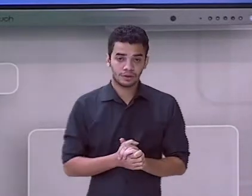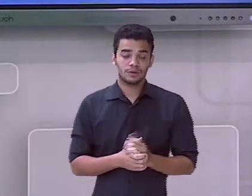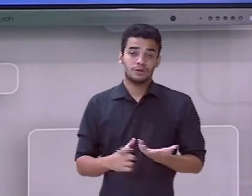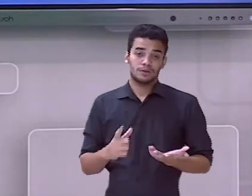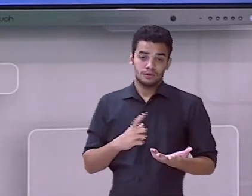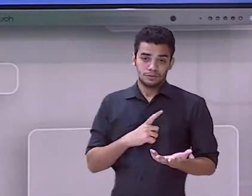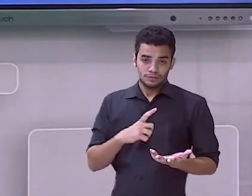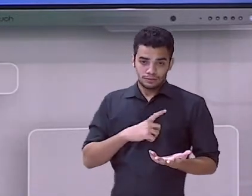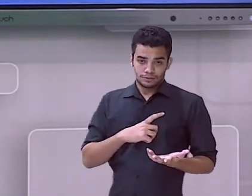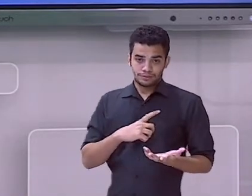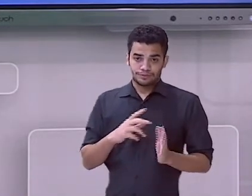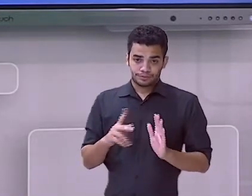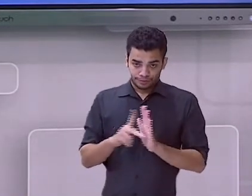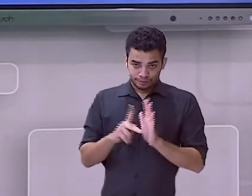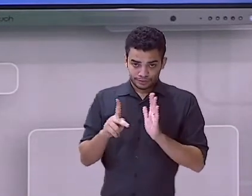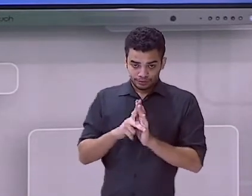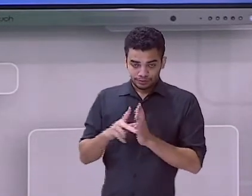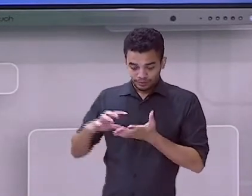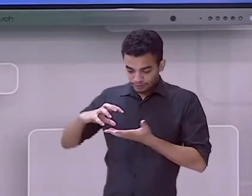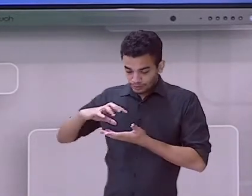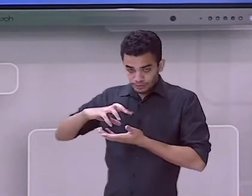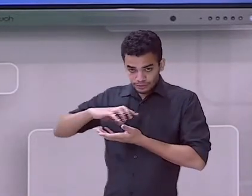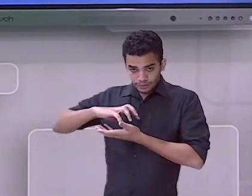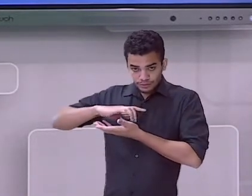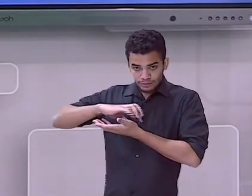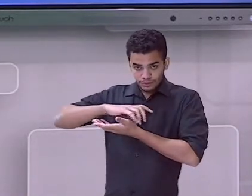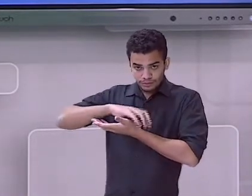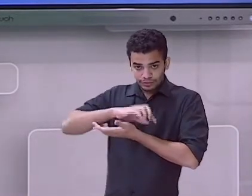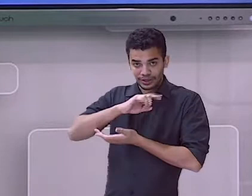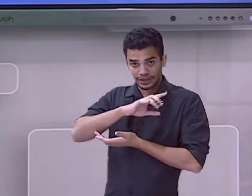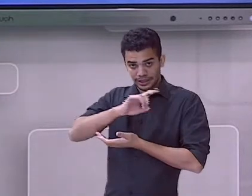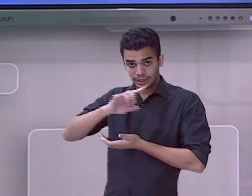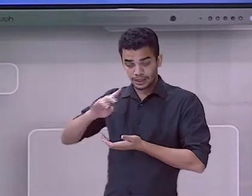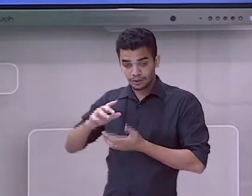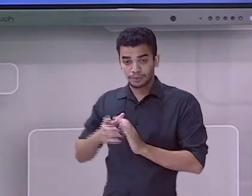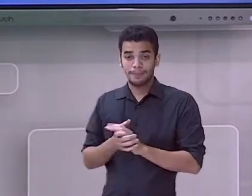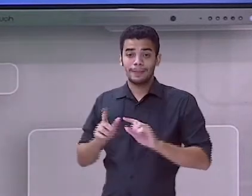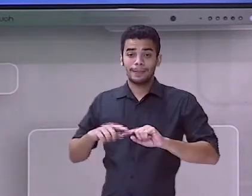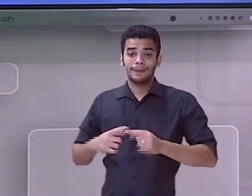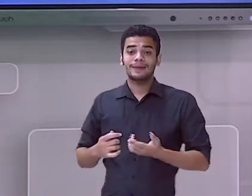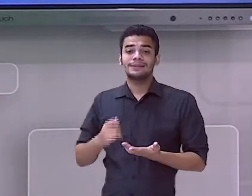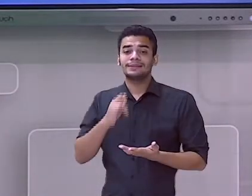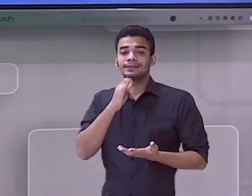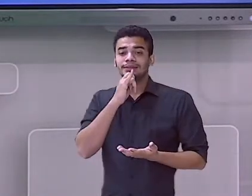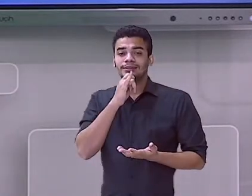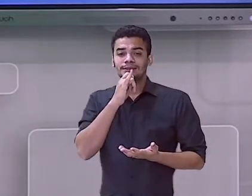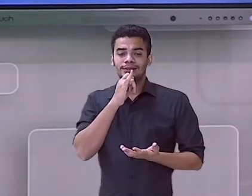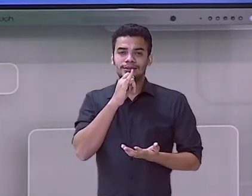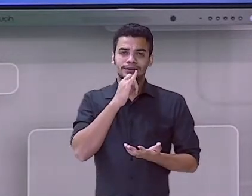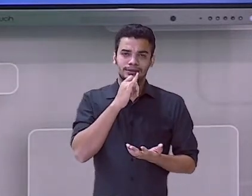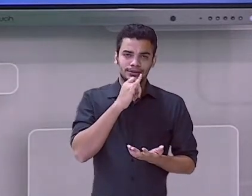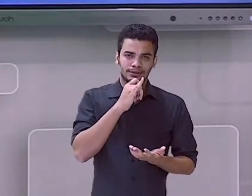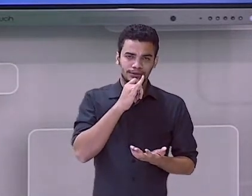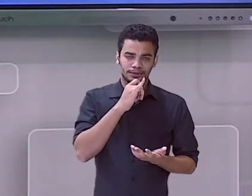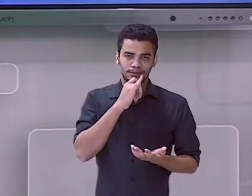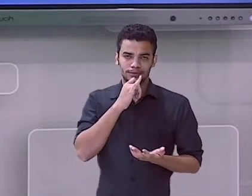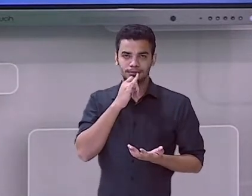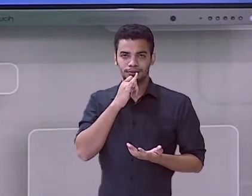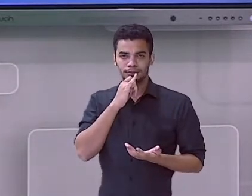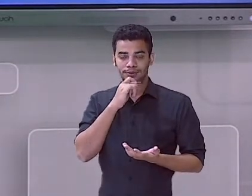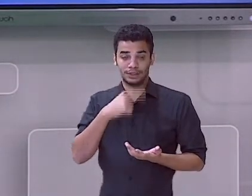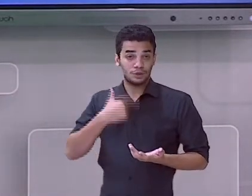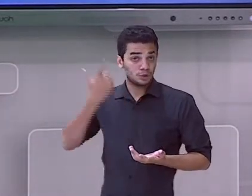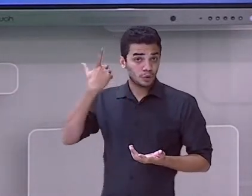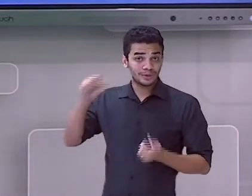do corpo. Bom, eles vão fazer um processo que só alguns